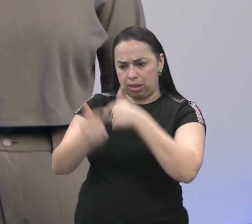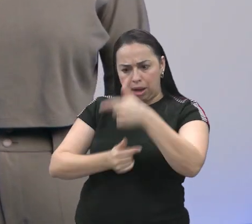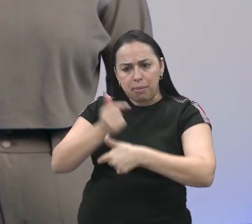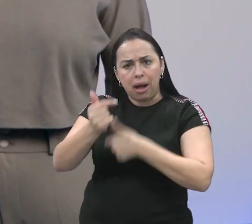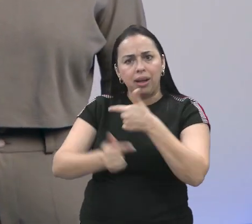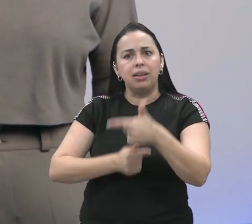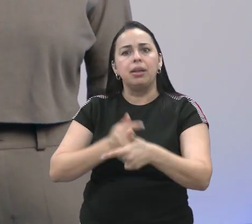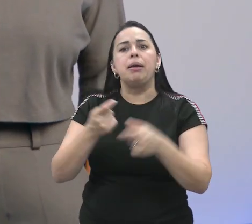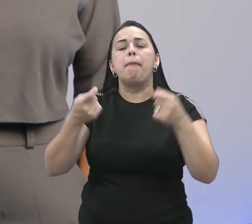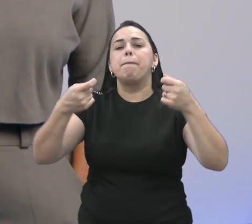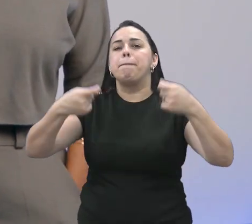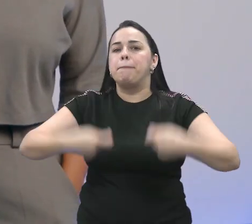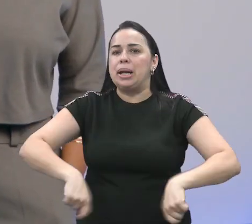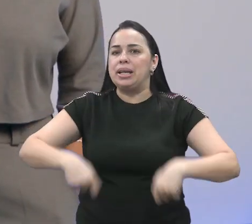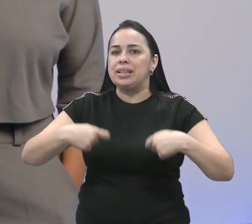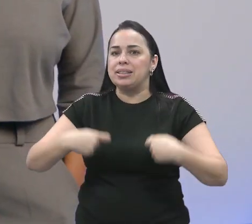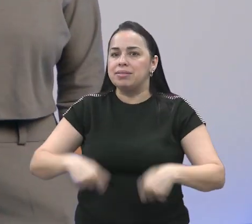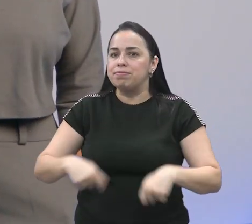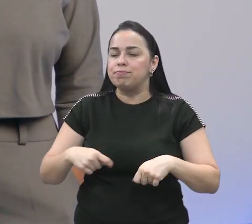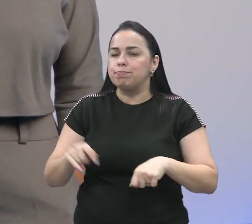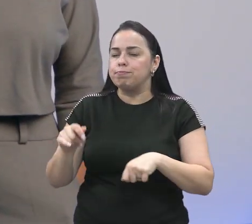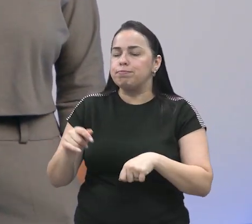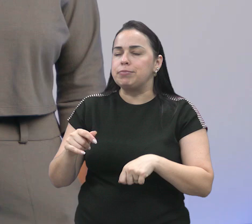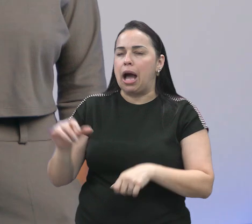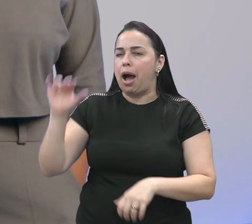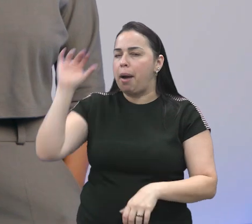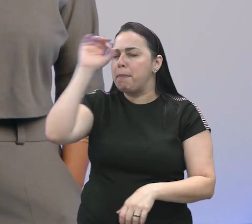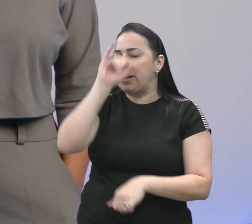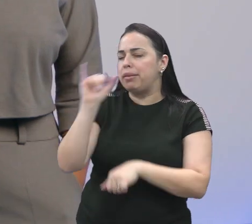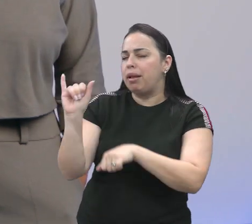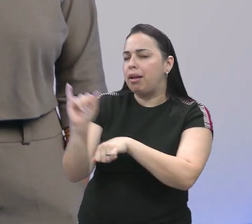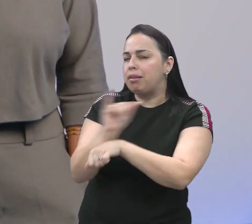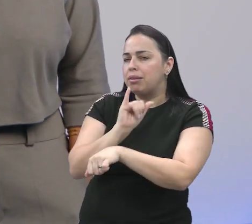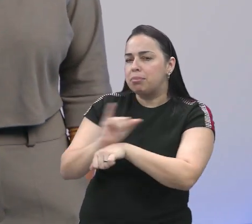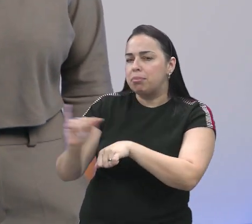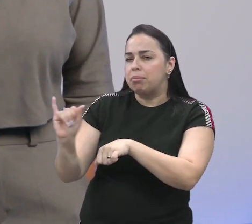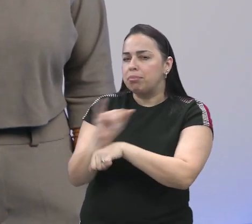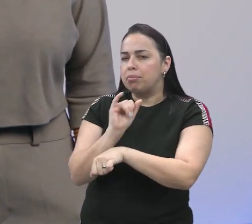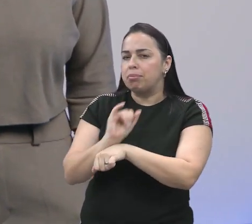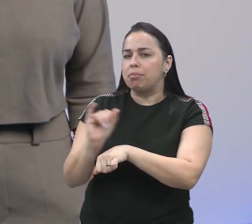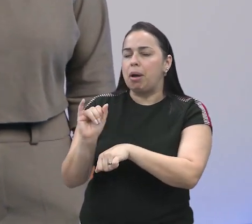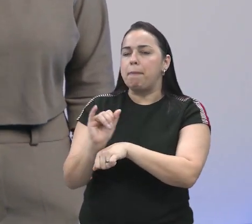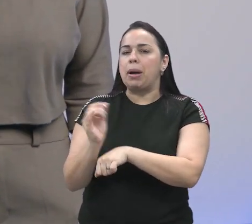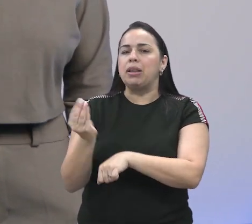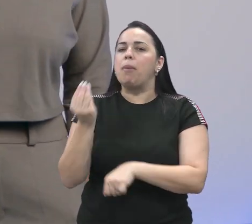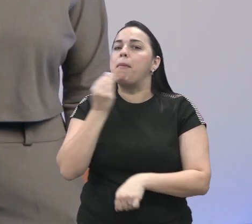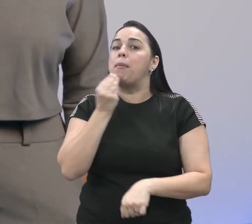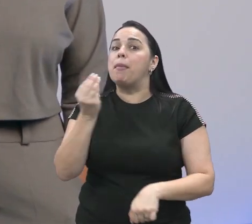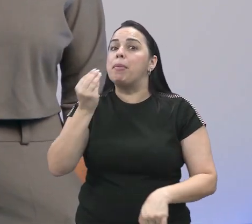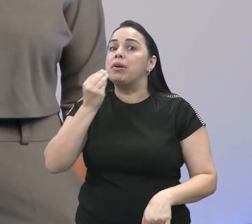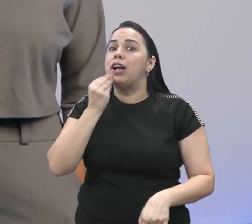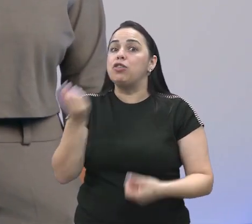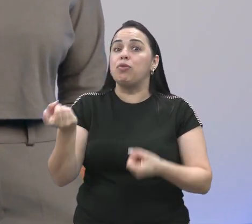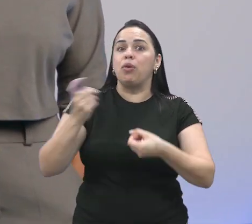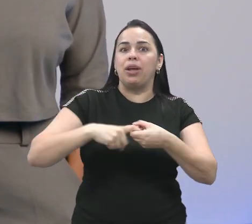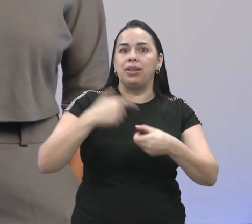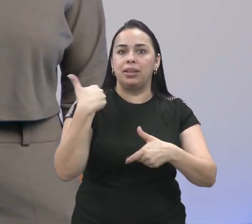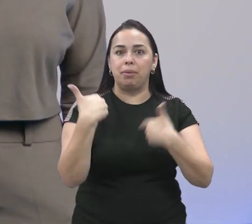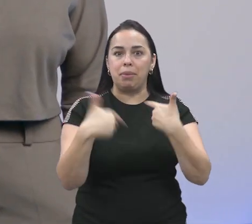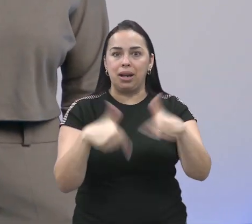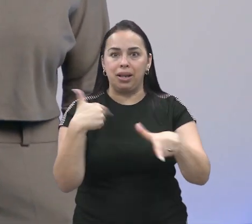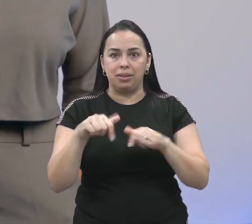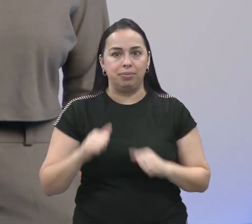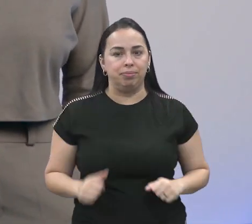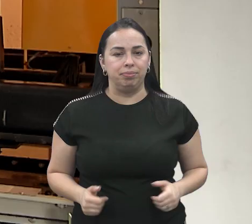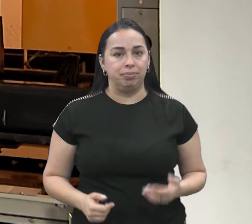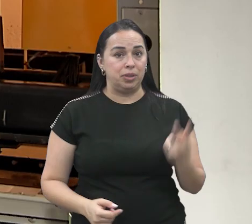quem está em busca de um emprego também precisa adotar estratégias para aumentar as chances de voltar ao mercado